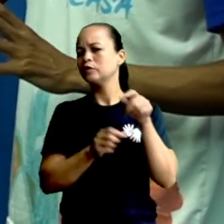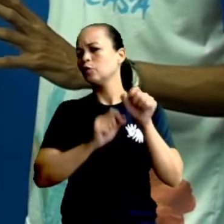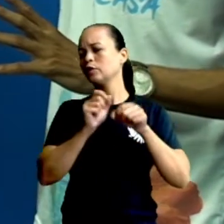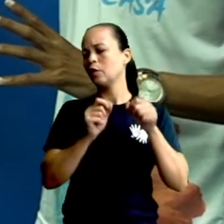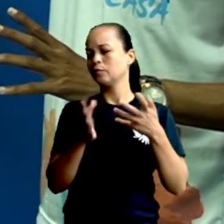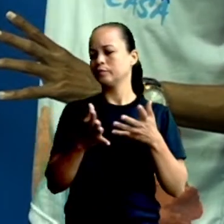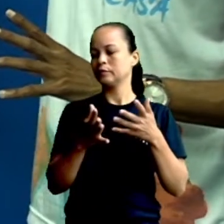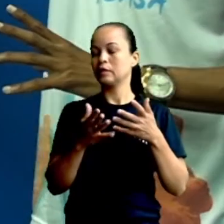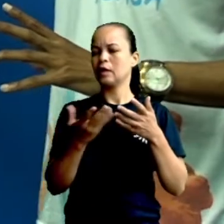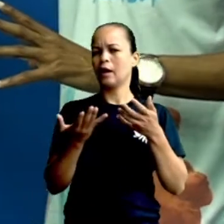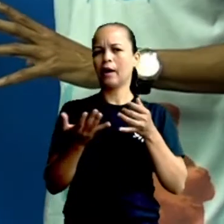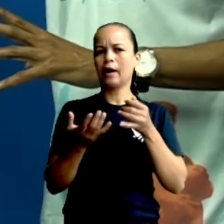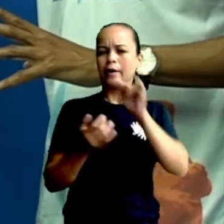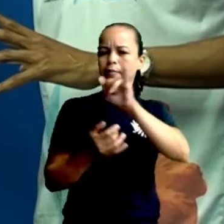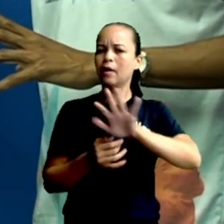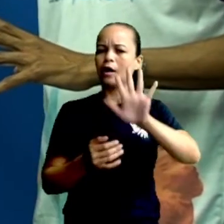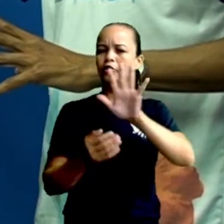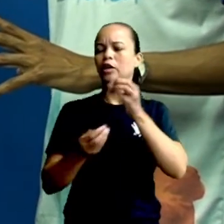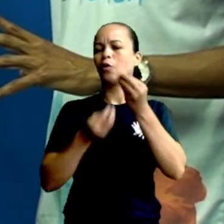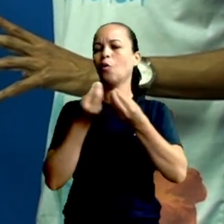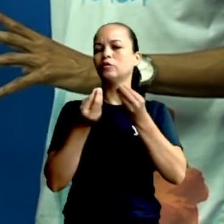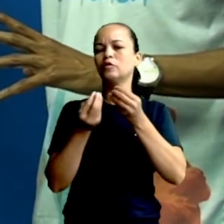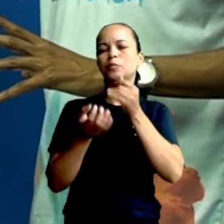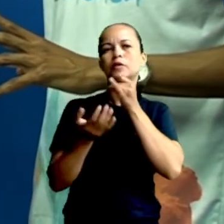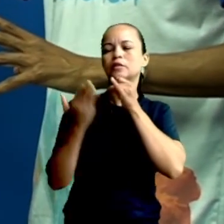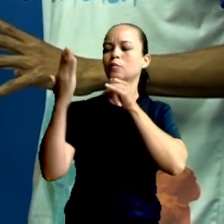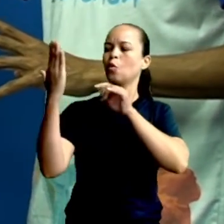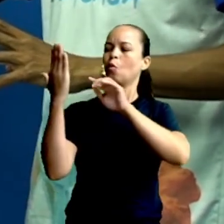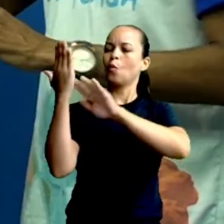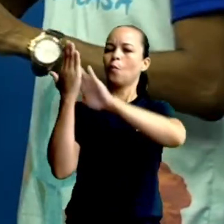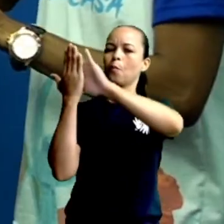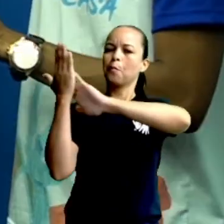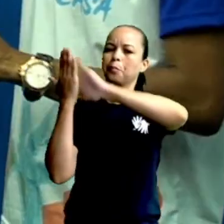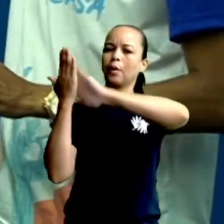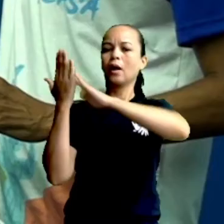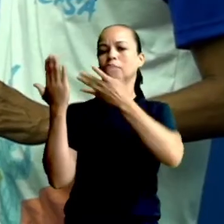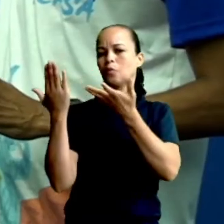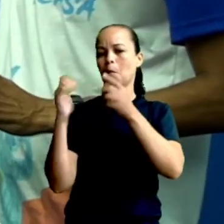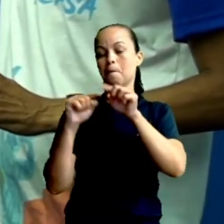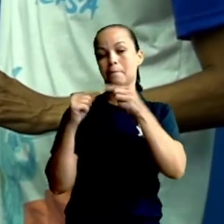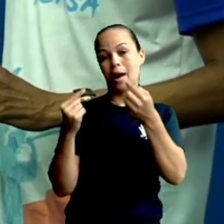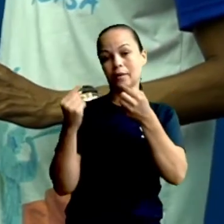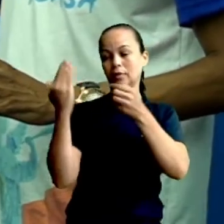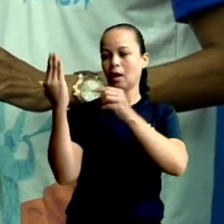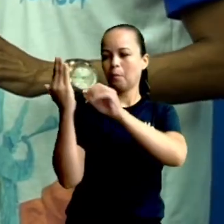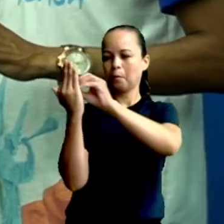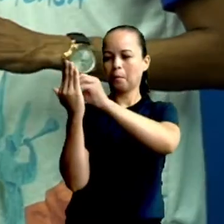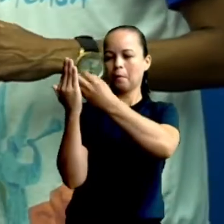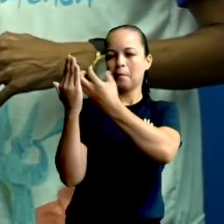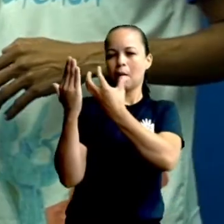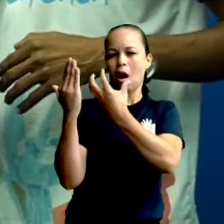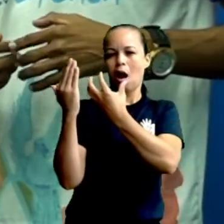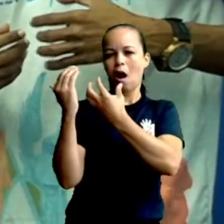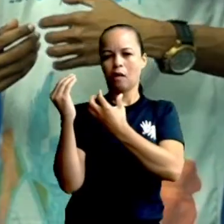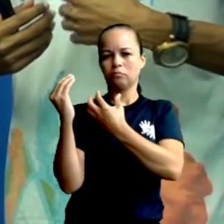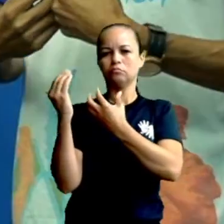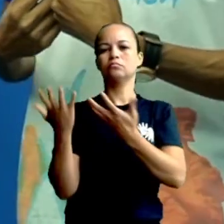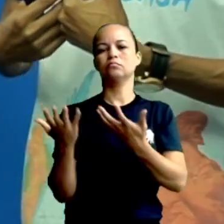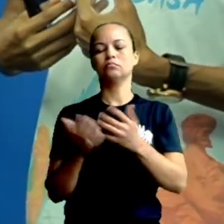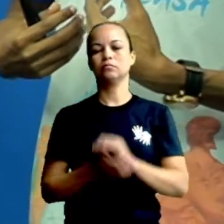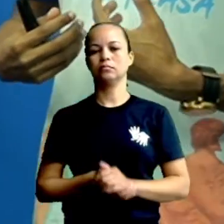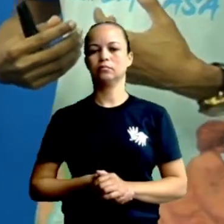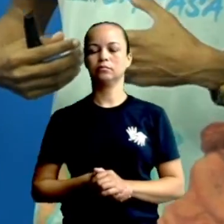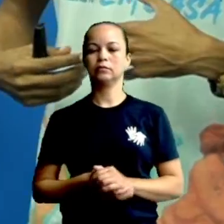seria como se fosse um espelho plano, seria atrás do espelho, formada atrás do espelho, só que ela é um pouco mais ampliada. E não é à toa que quando você